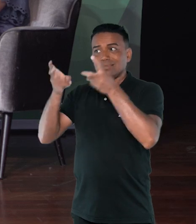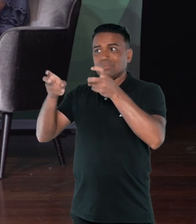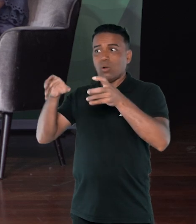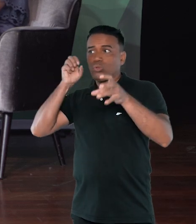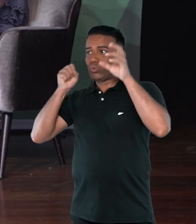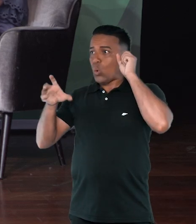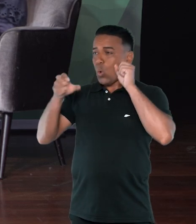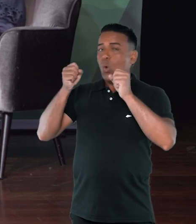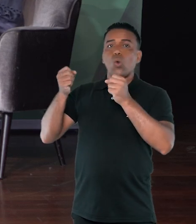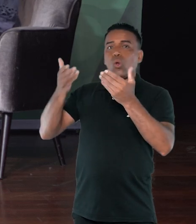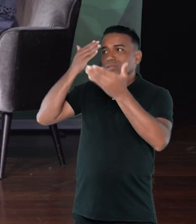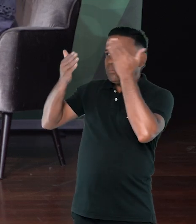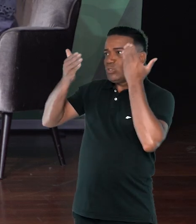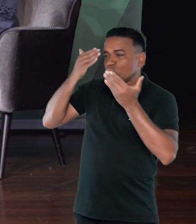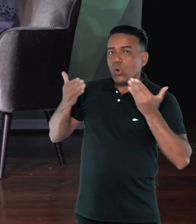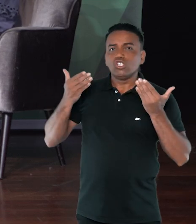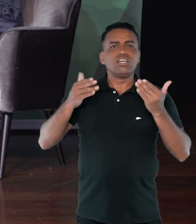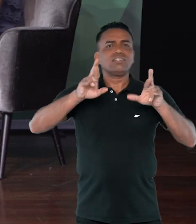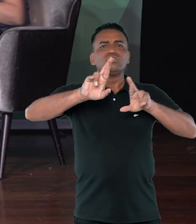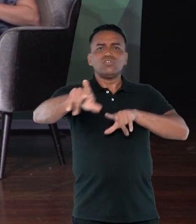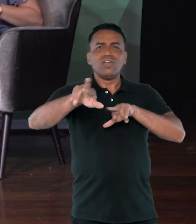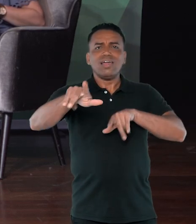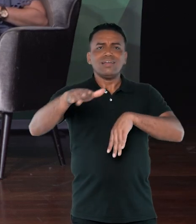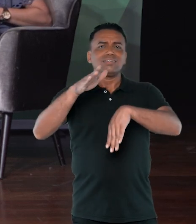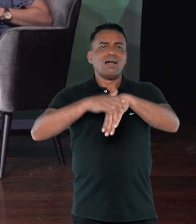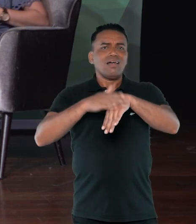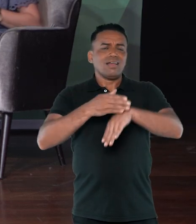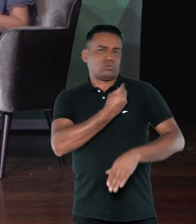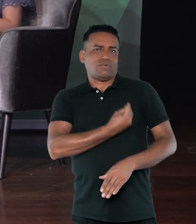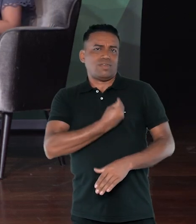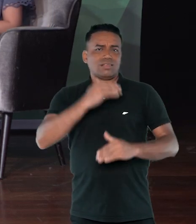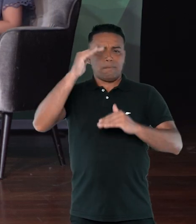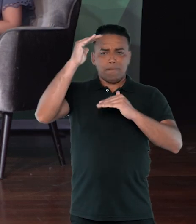essa diferença na sua carreira, que eu imagino que tenha sido bem